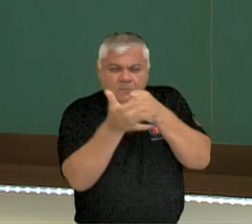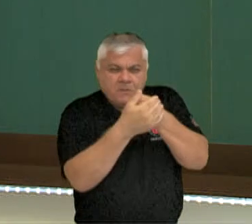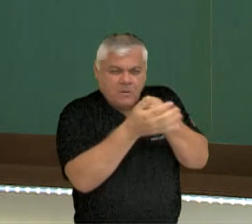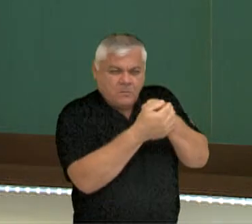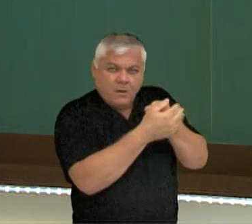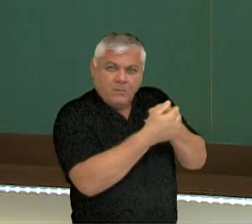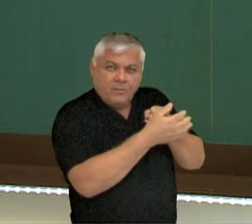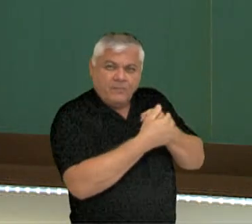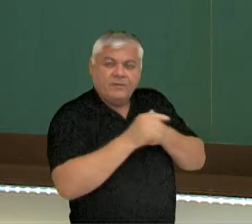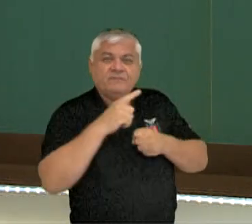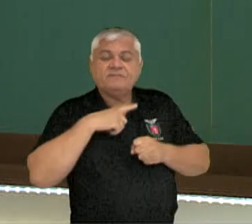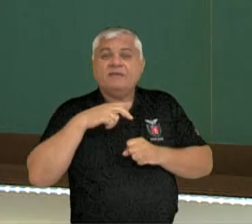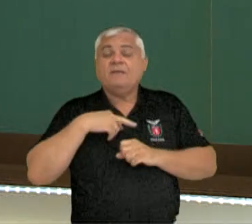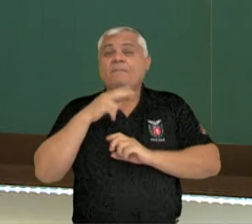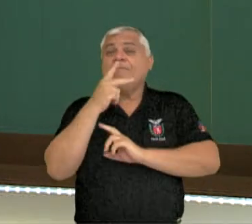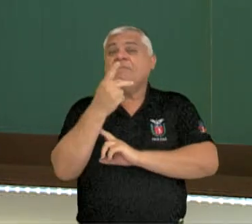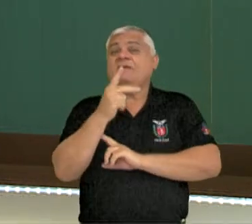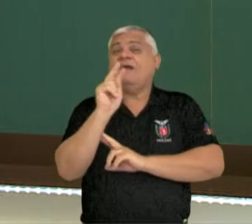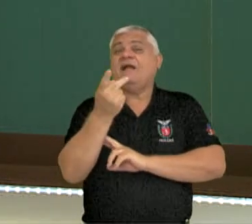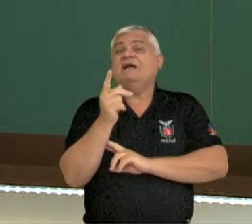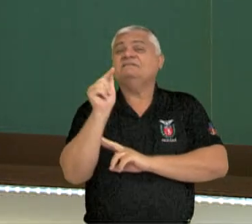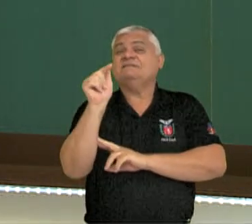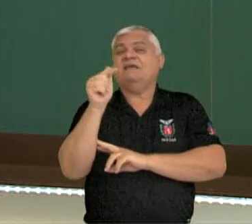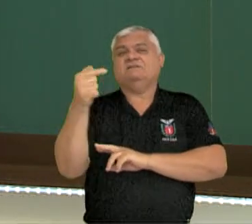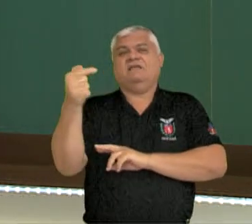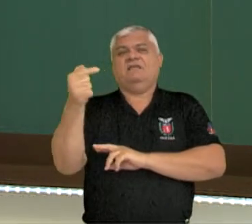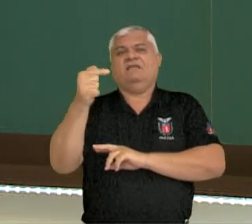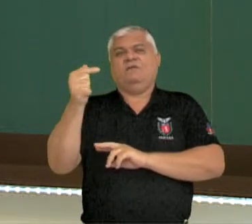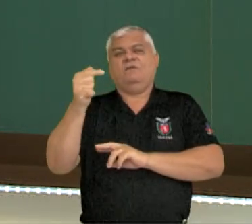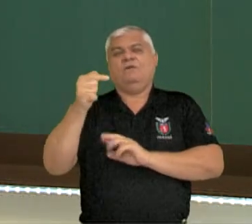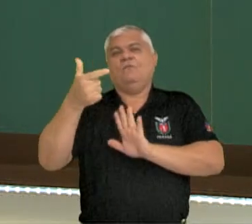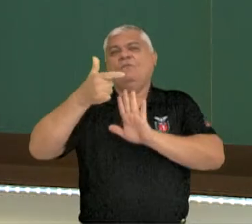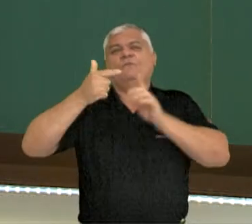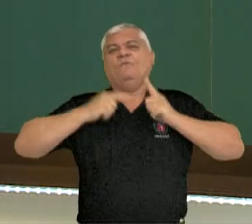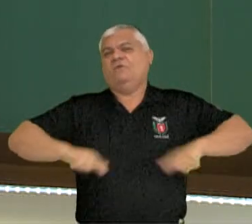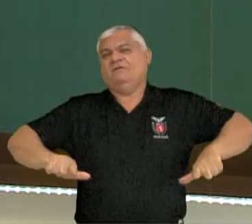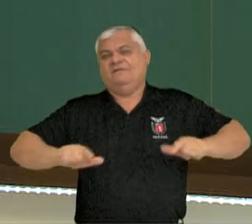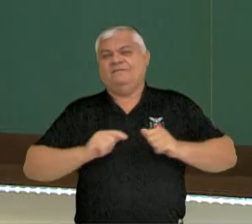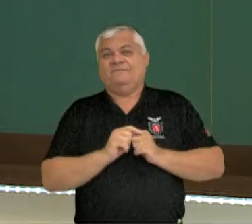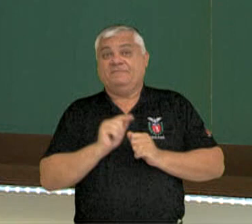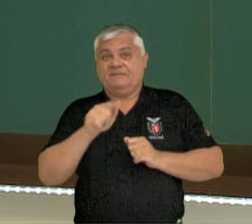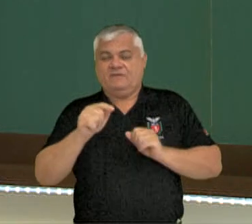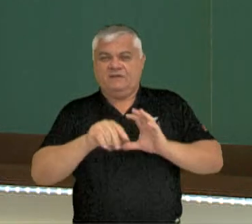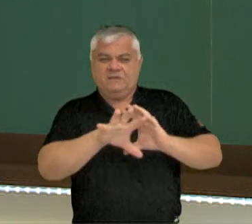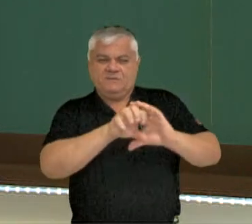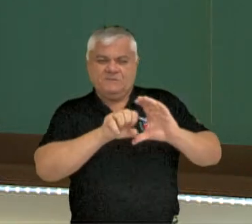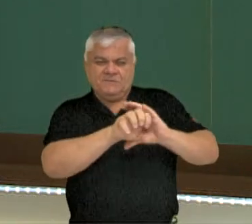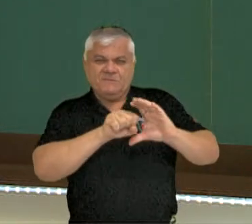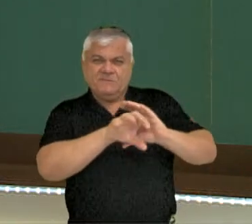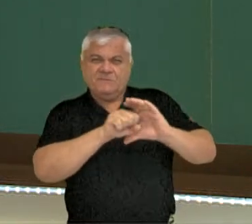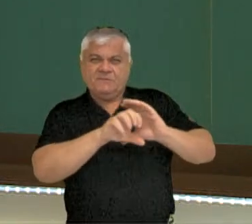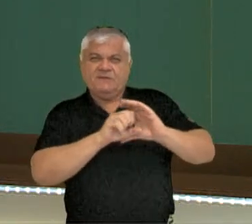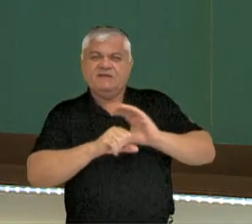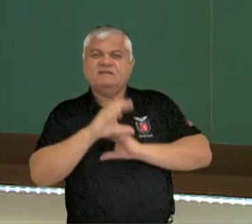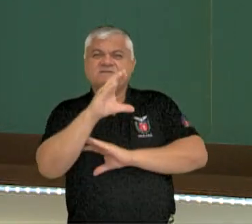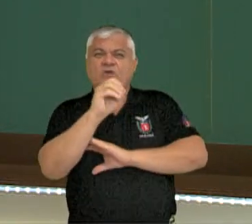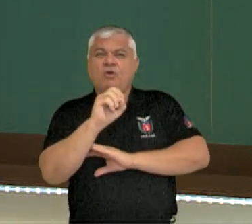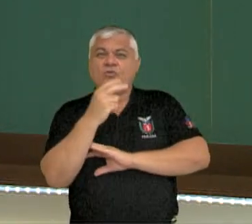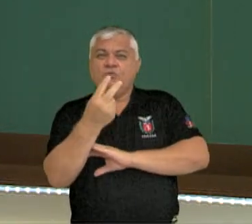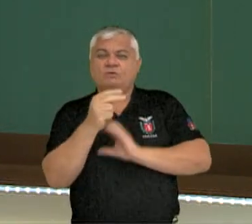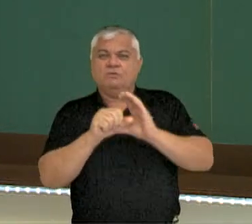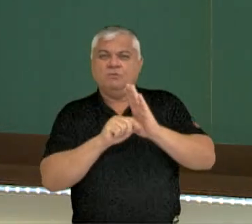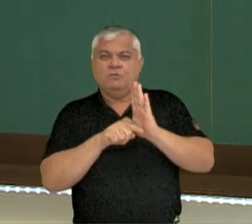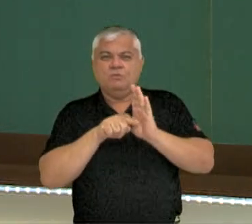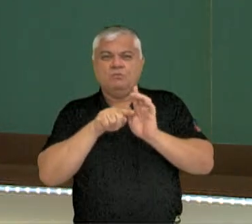num pH 7, que é o pH neutro. Quando elas fazem a retirada desse gás carbônico, o pH tende a subir, vai para